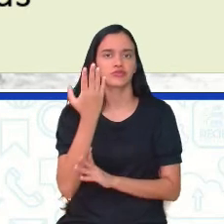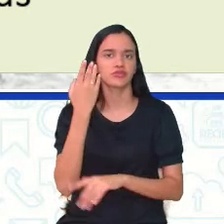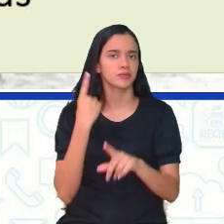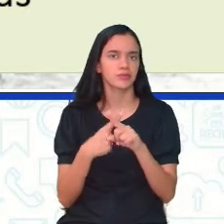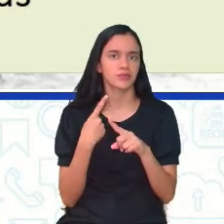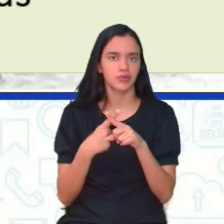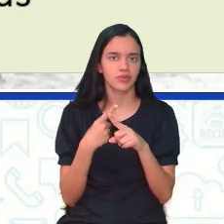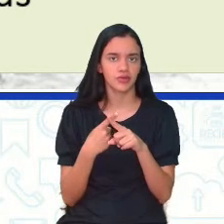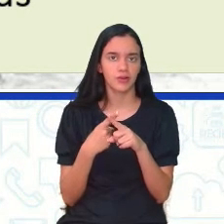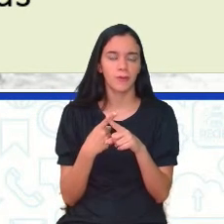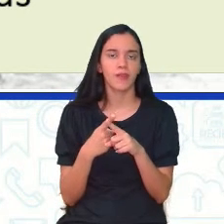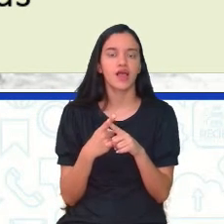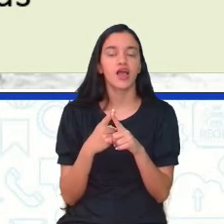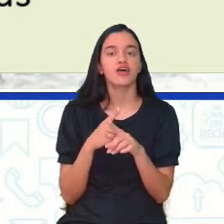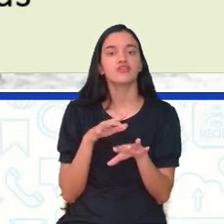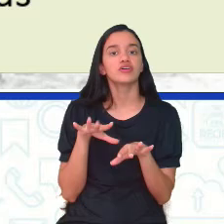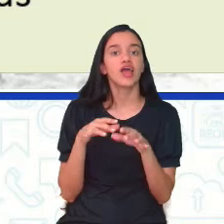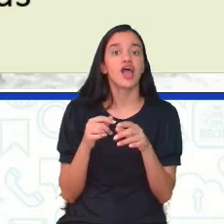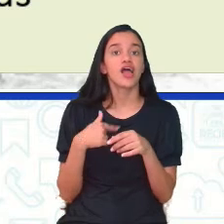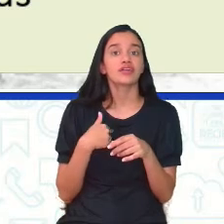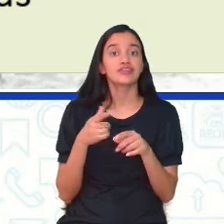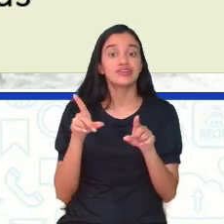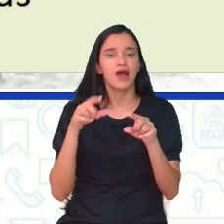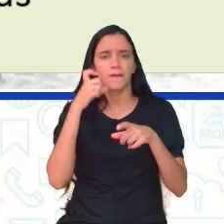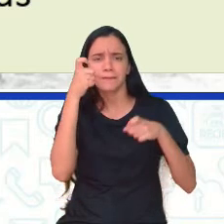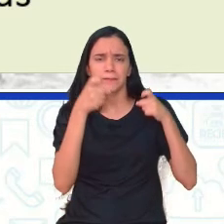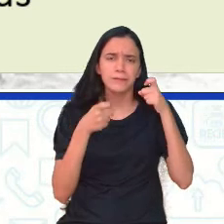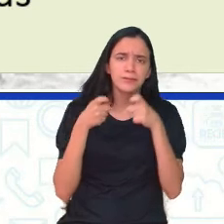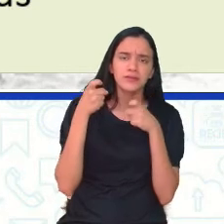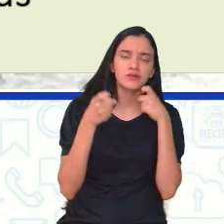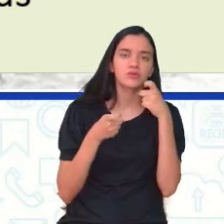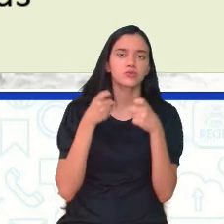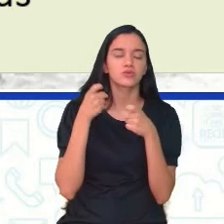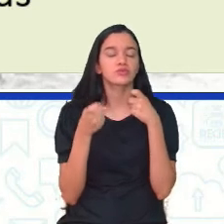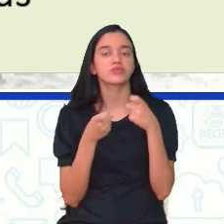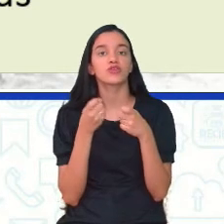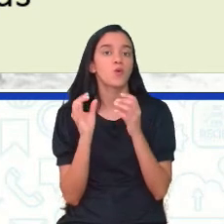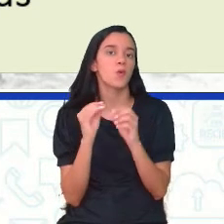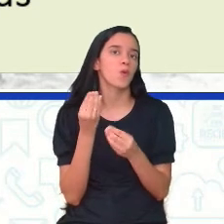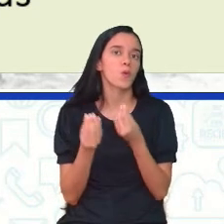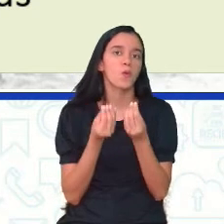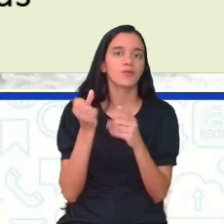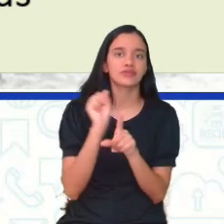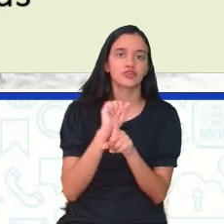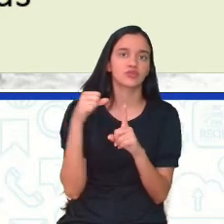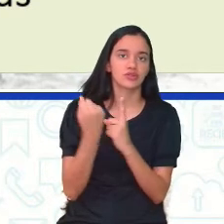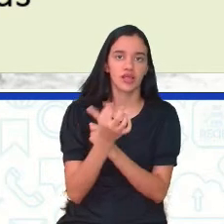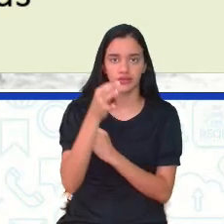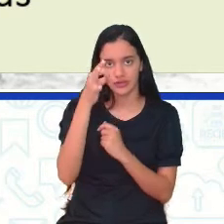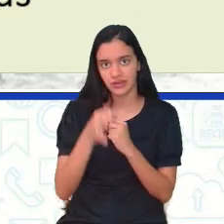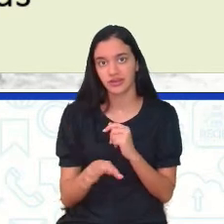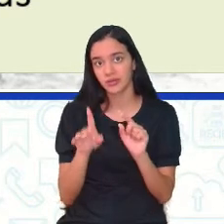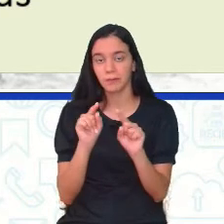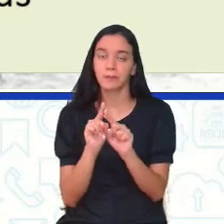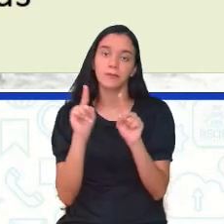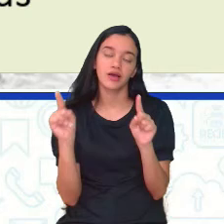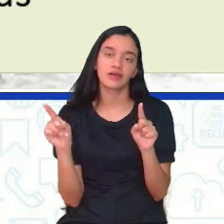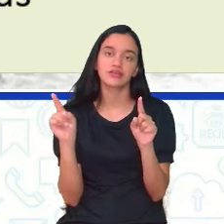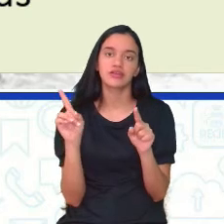eles se formavam a partir da preocupação com o social, certo?